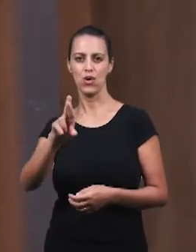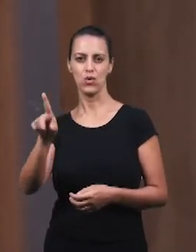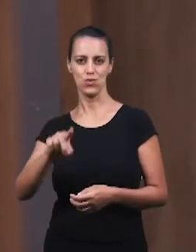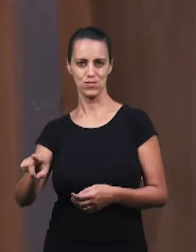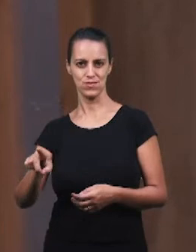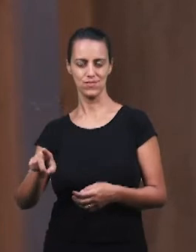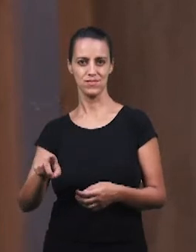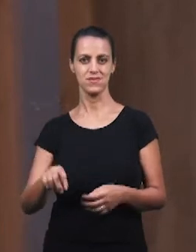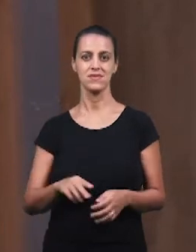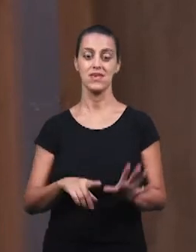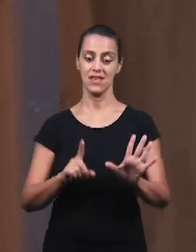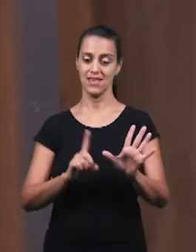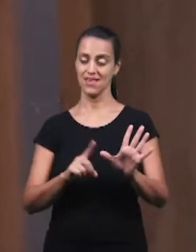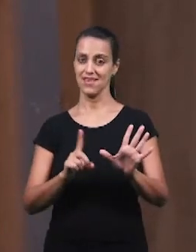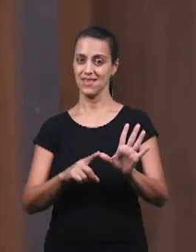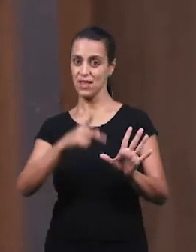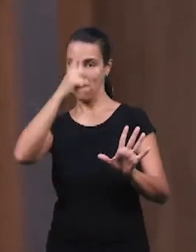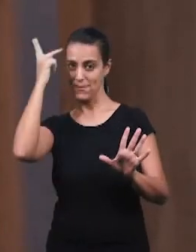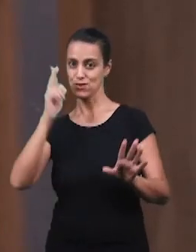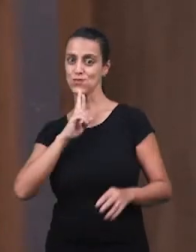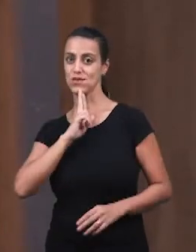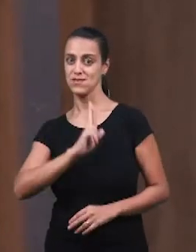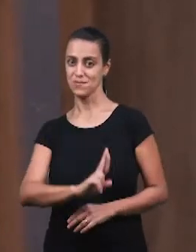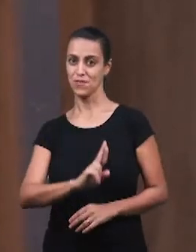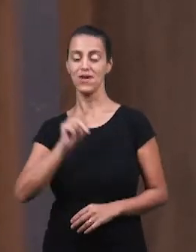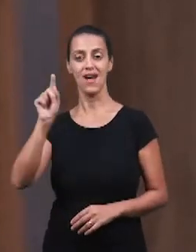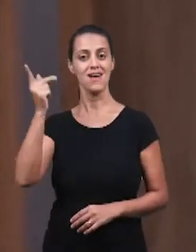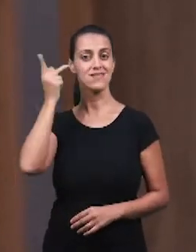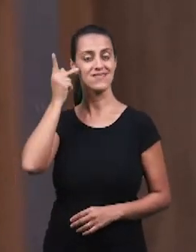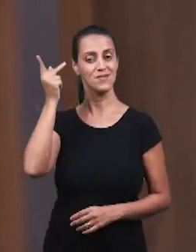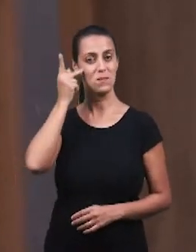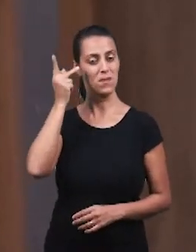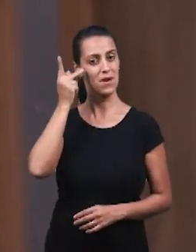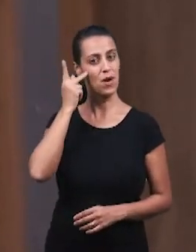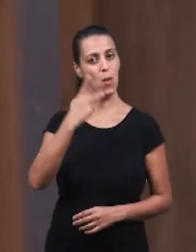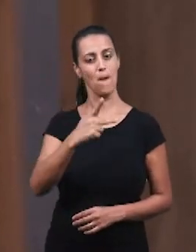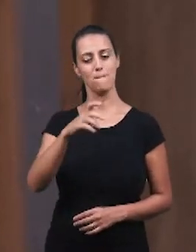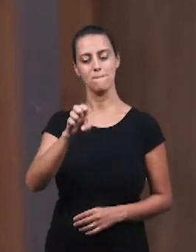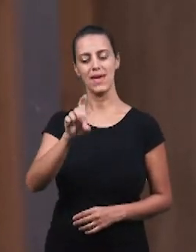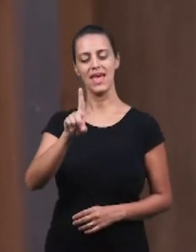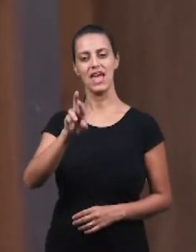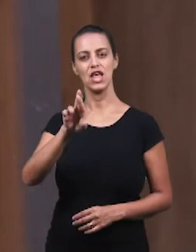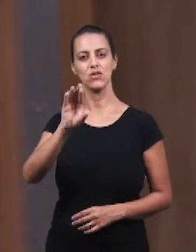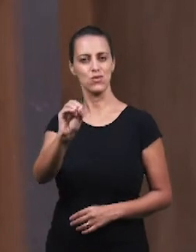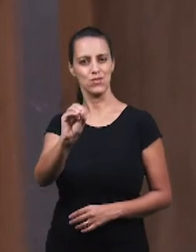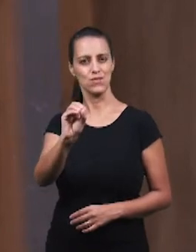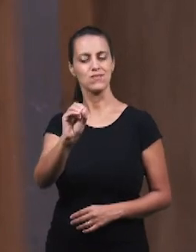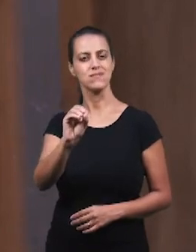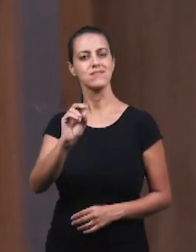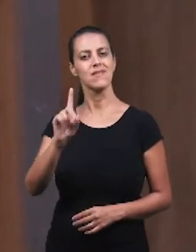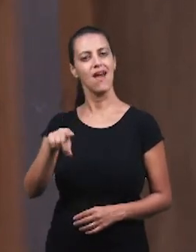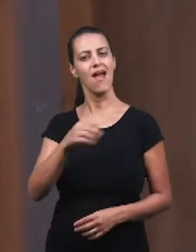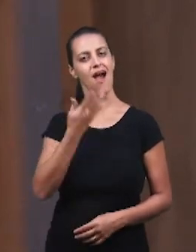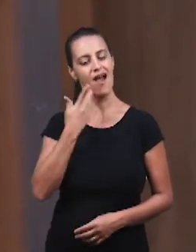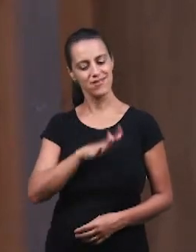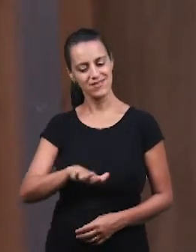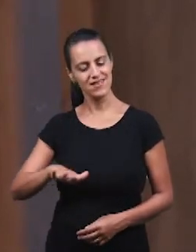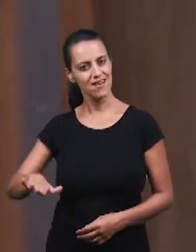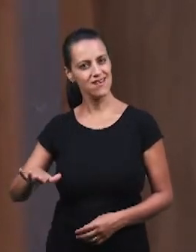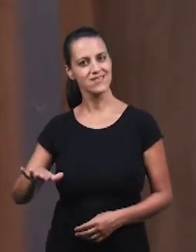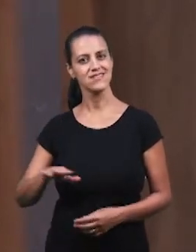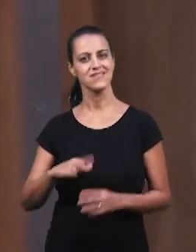quinta resposta, a nossa primeira pergunta, nós iremos ouvir lá de São Paulo. A resposta será do Pedro. O Pedro é da classe